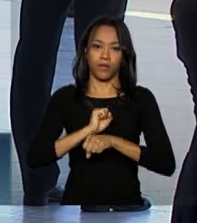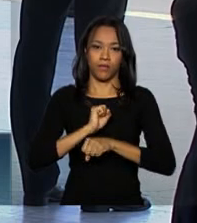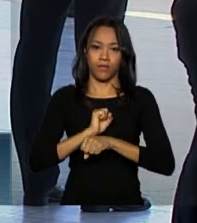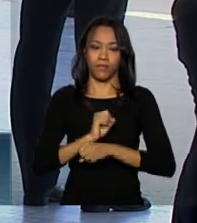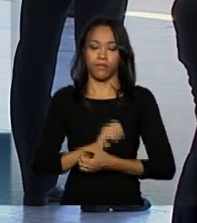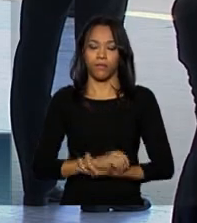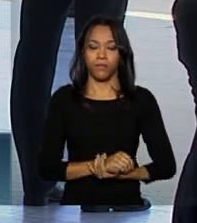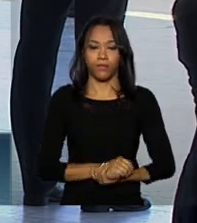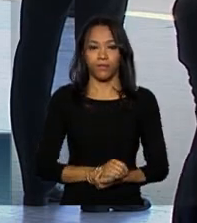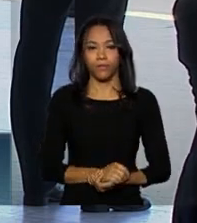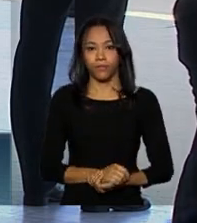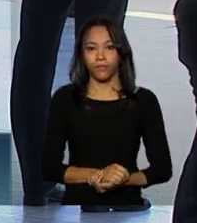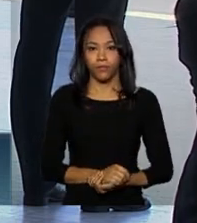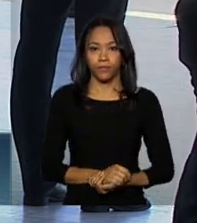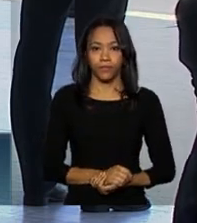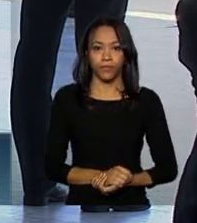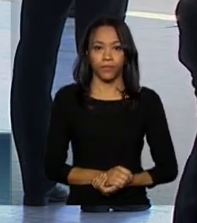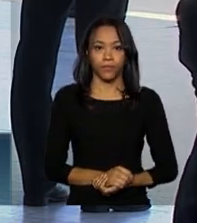rampa.